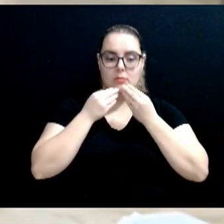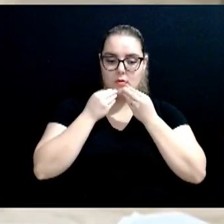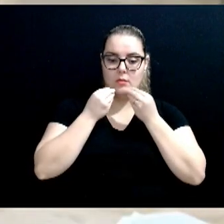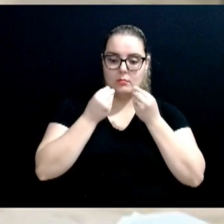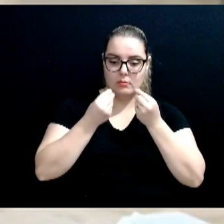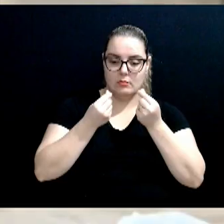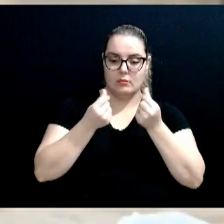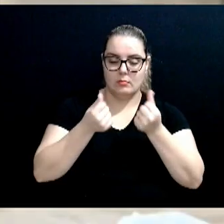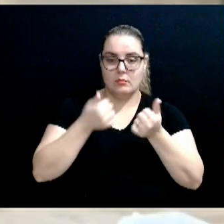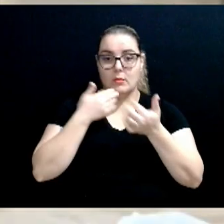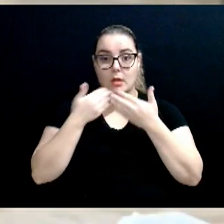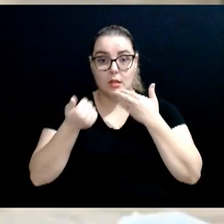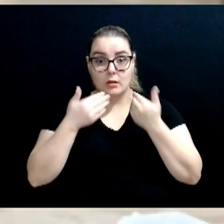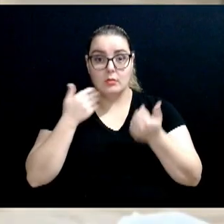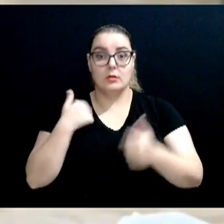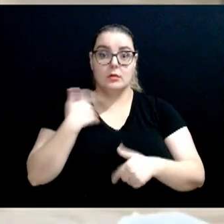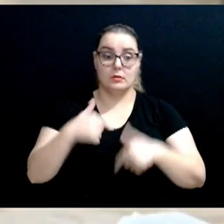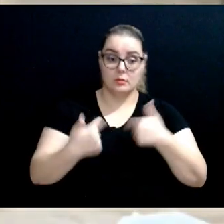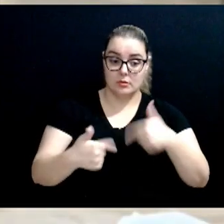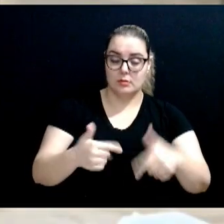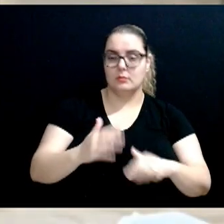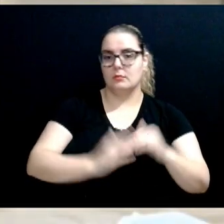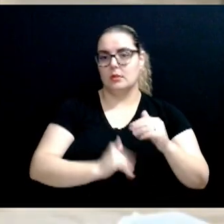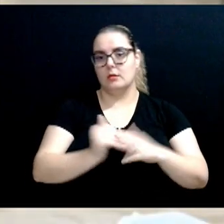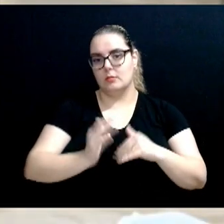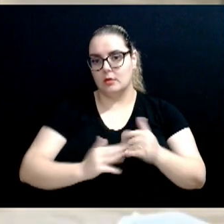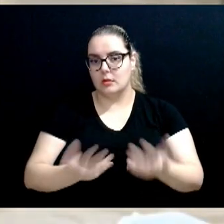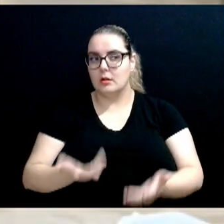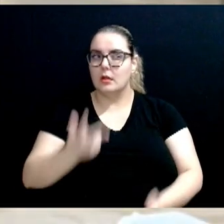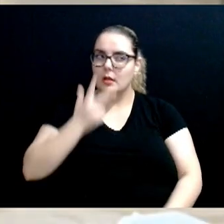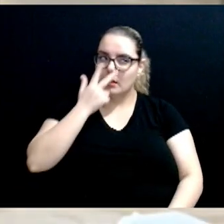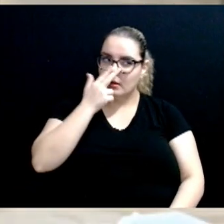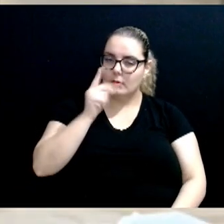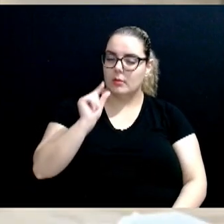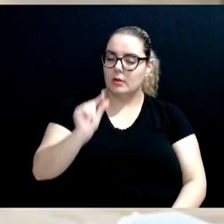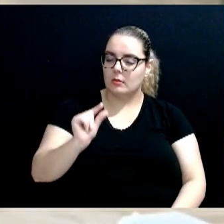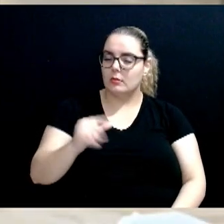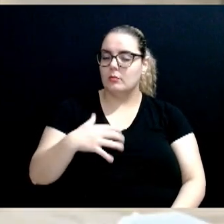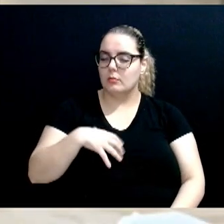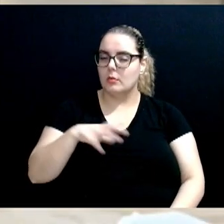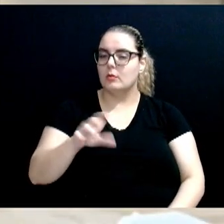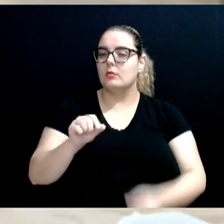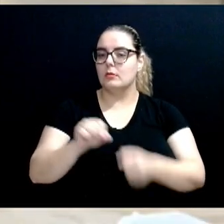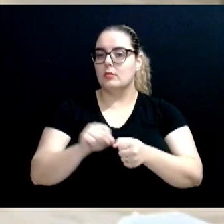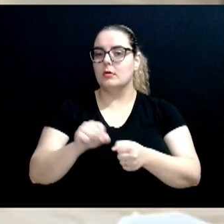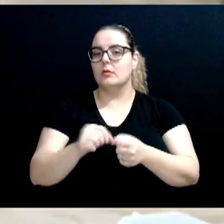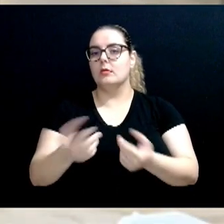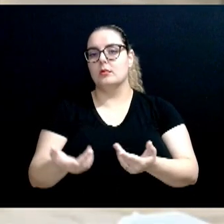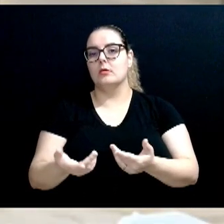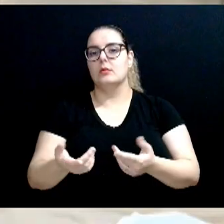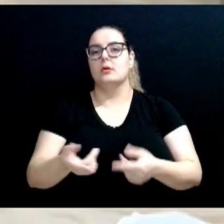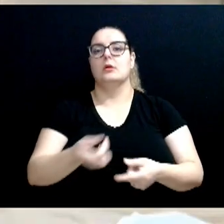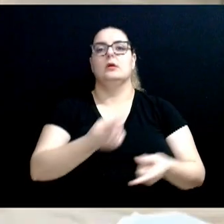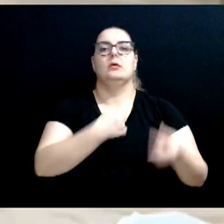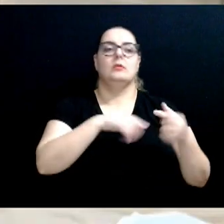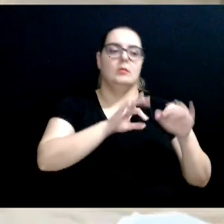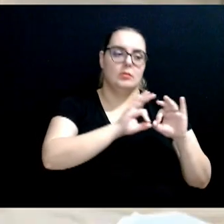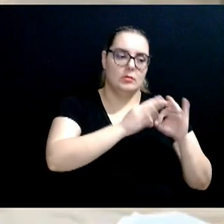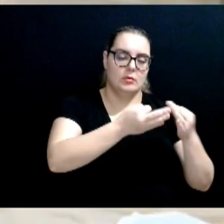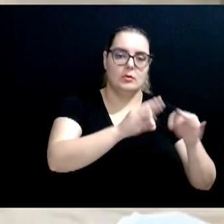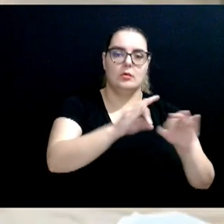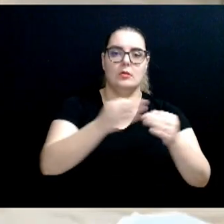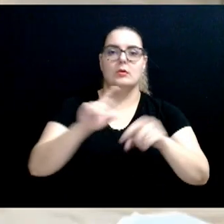o nosso trabalho. E me parece que foi um pouco isso que ela fez, né? Ela teve em outras famílias, em outros